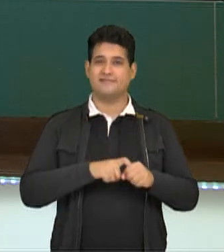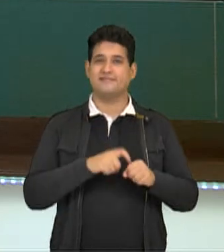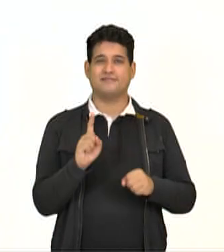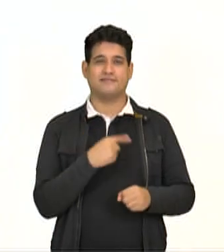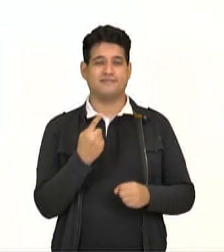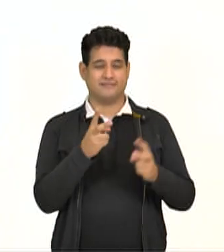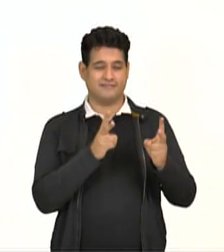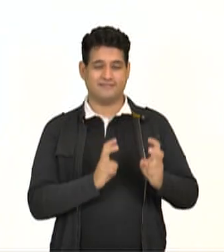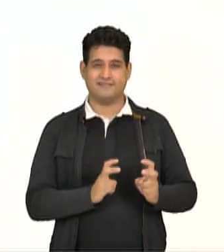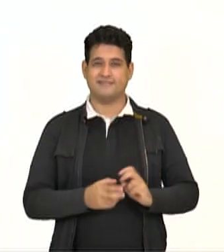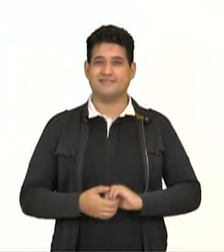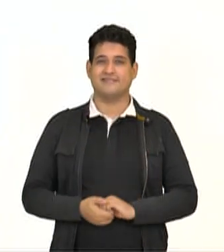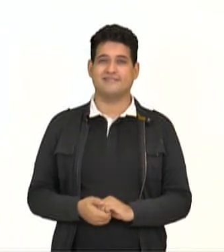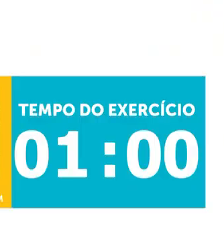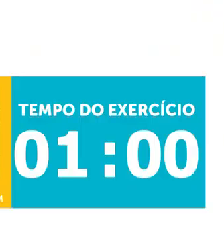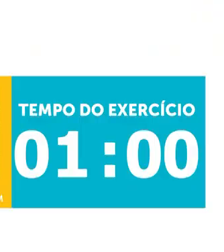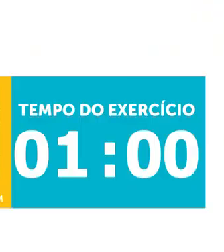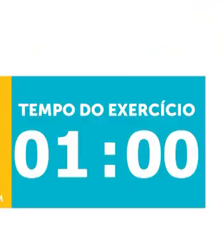gente conferir.